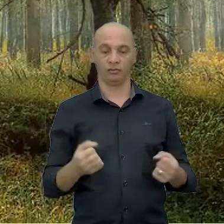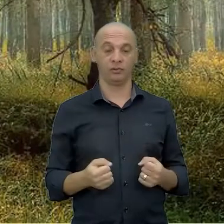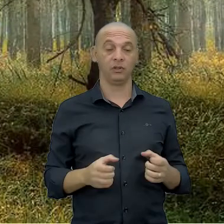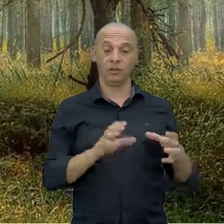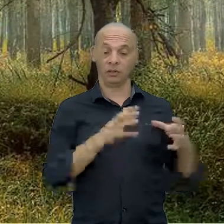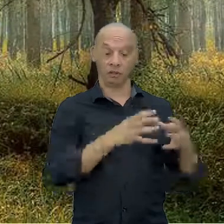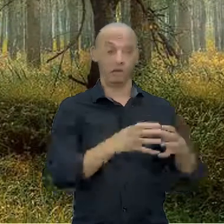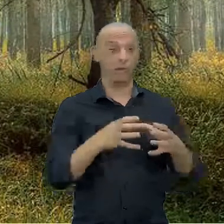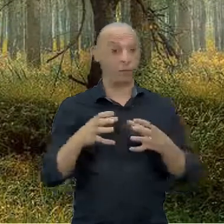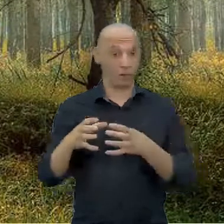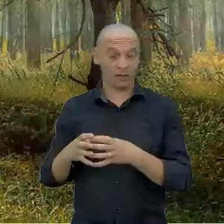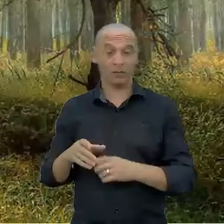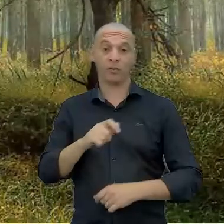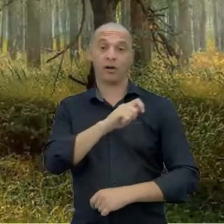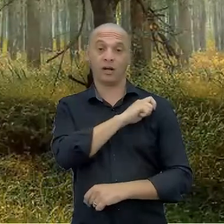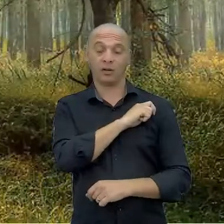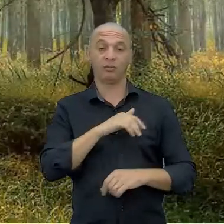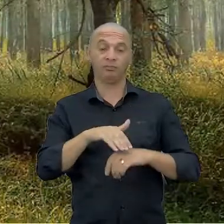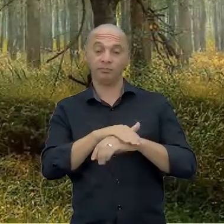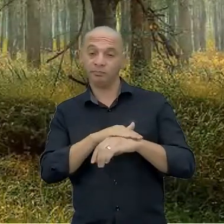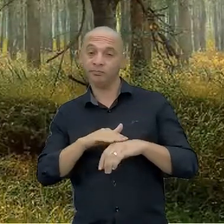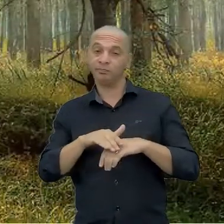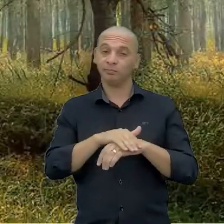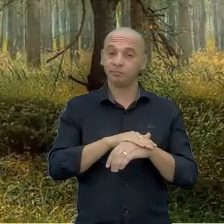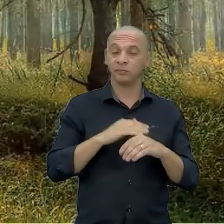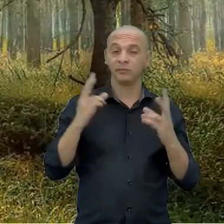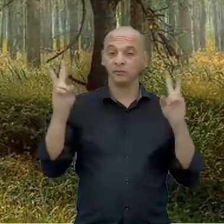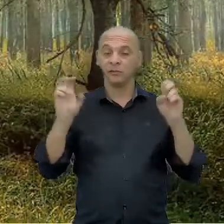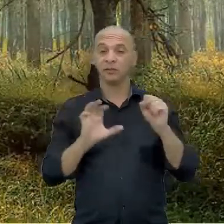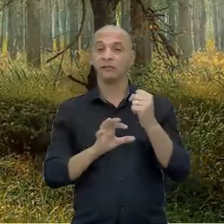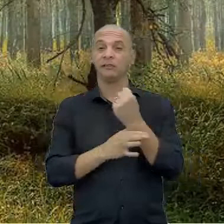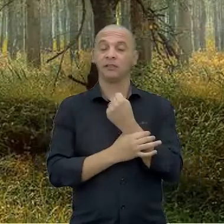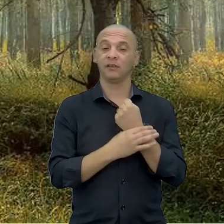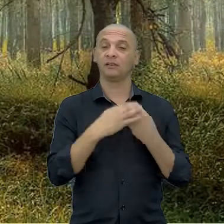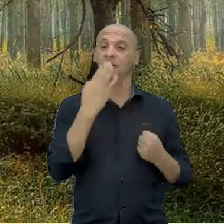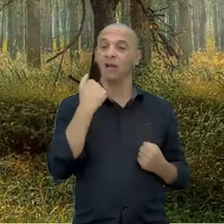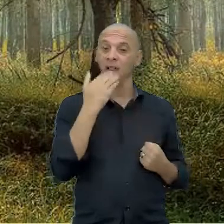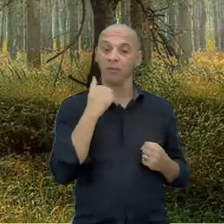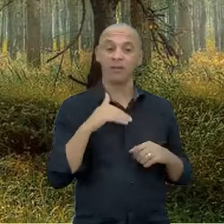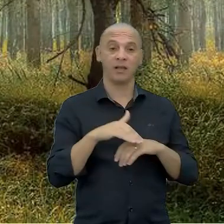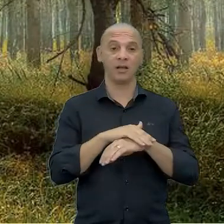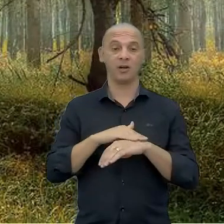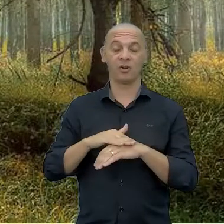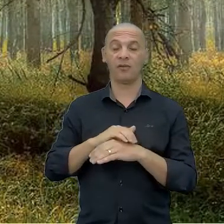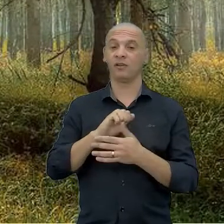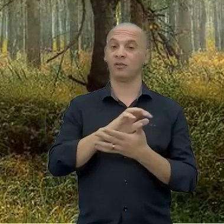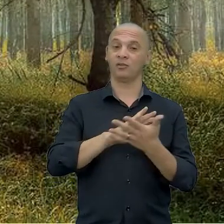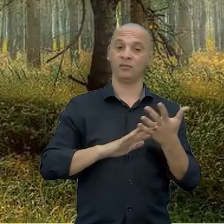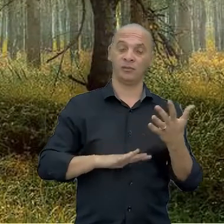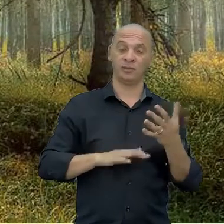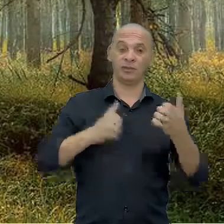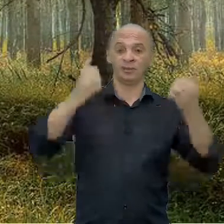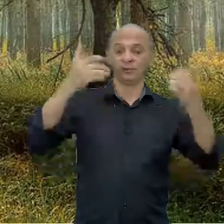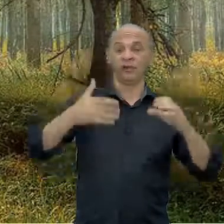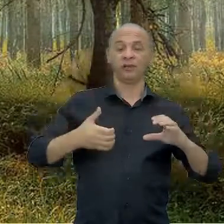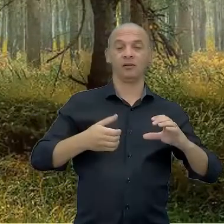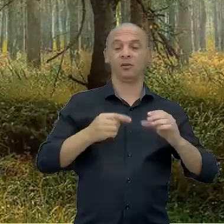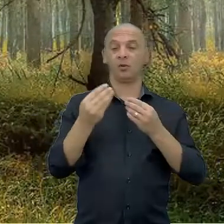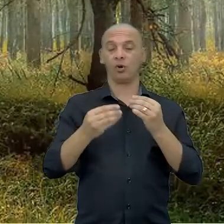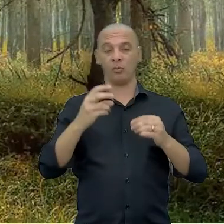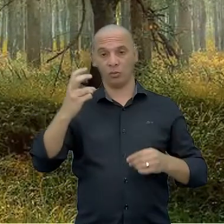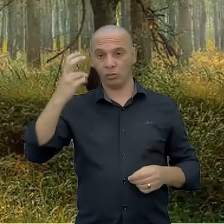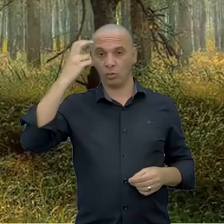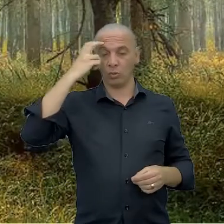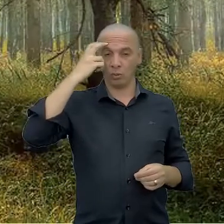os grupos considerem as discussões sobre a segurança alimentar discutida no componente aspectos